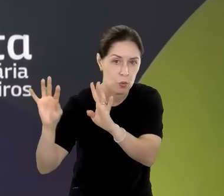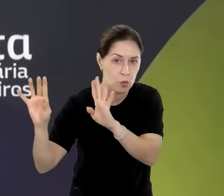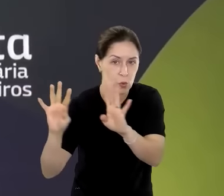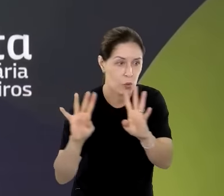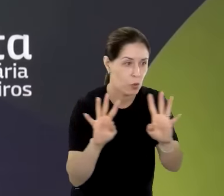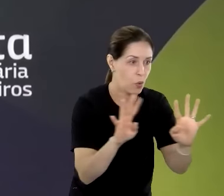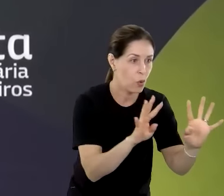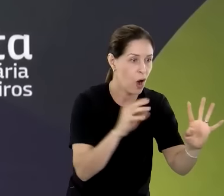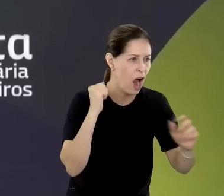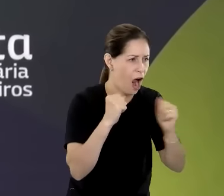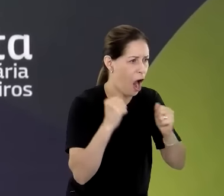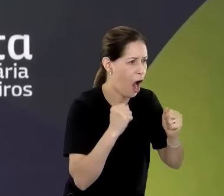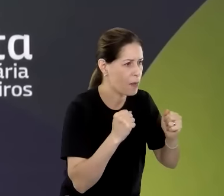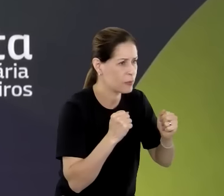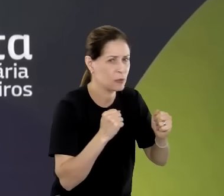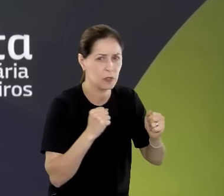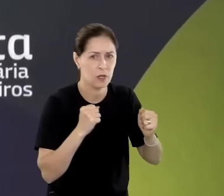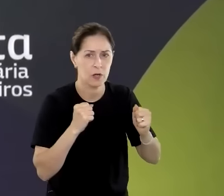Lutero tinha razão.